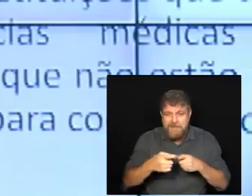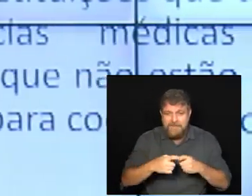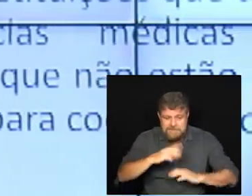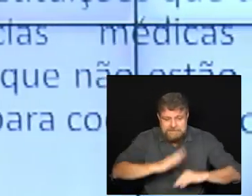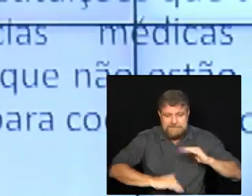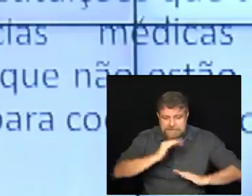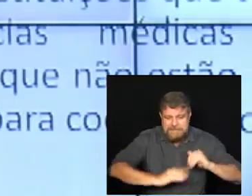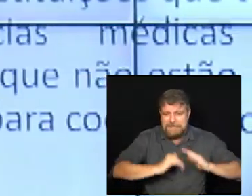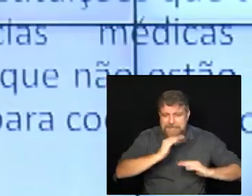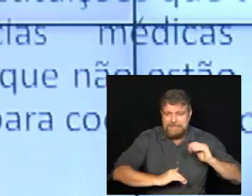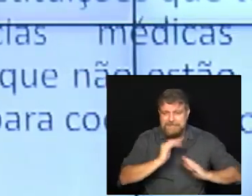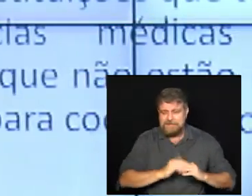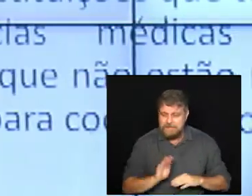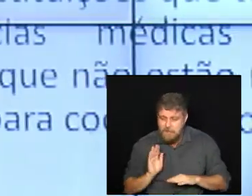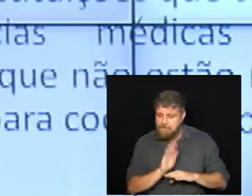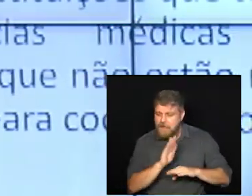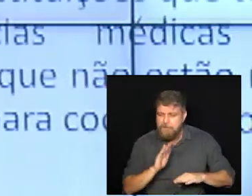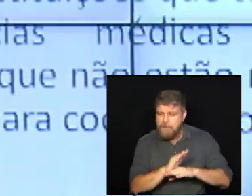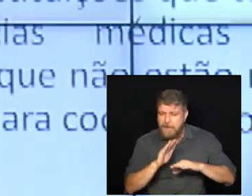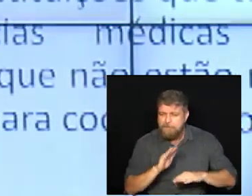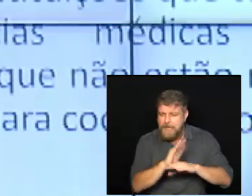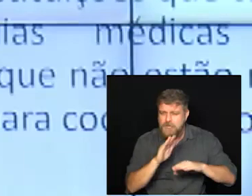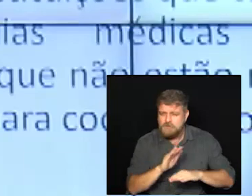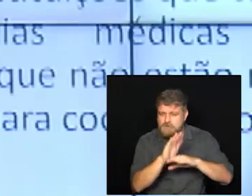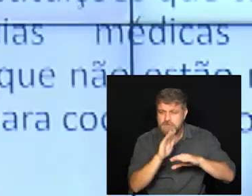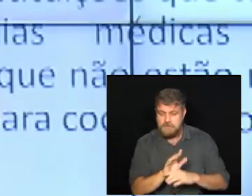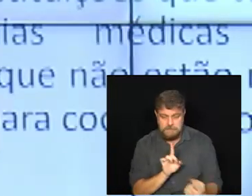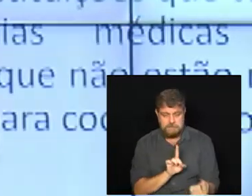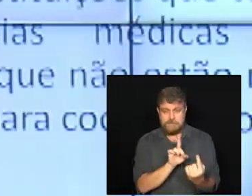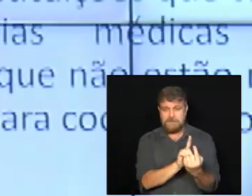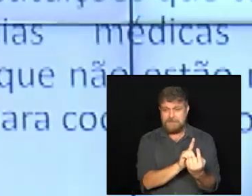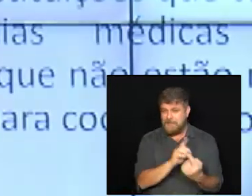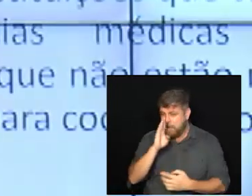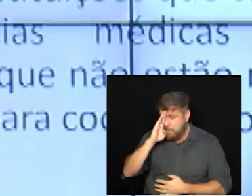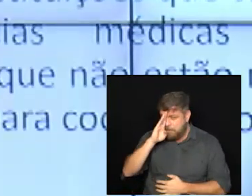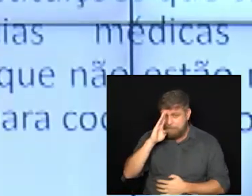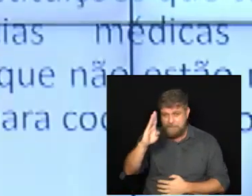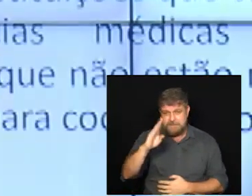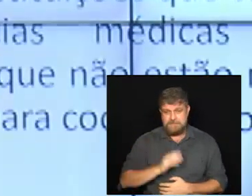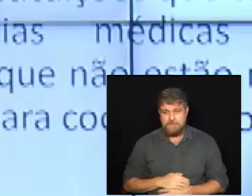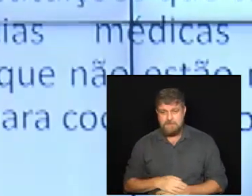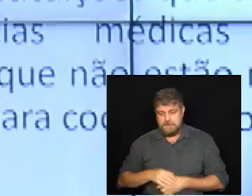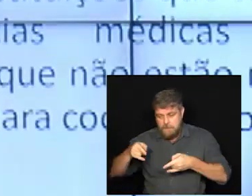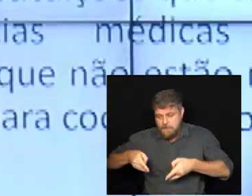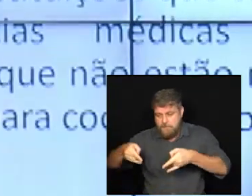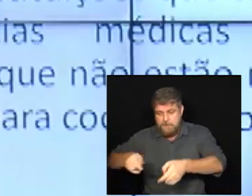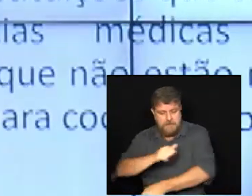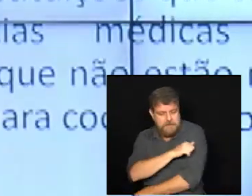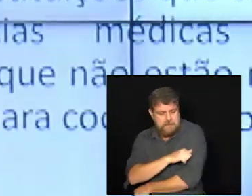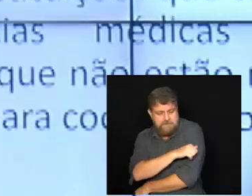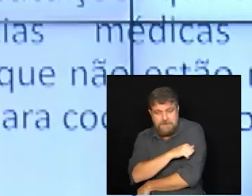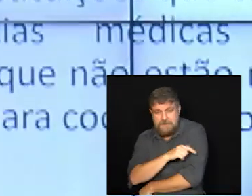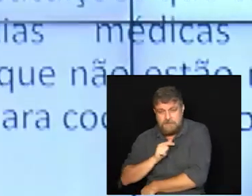obra, no sentido de ajudar no atendimento, principalmente nas enfermarias que nós